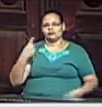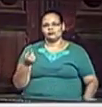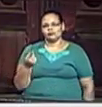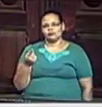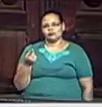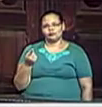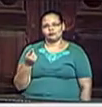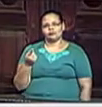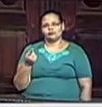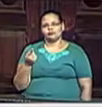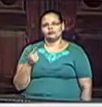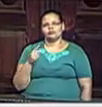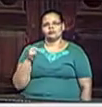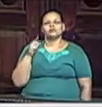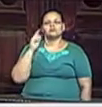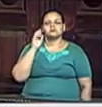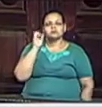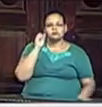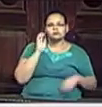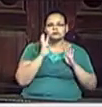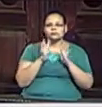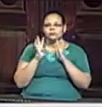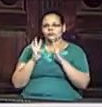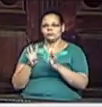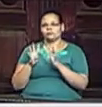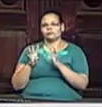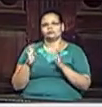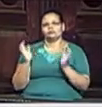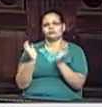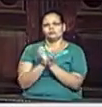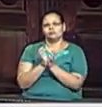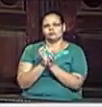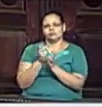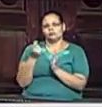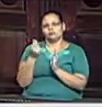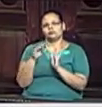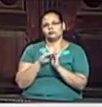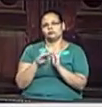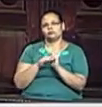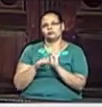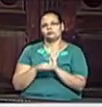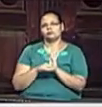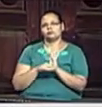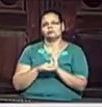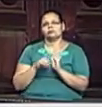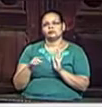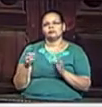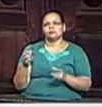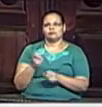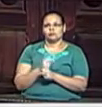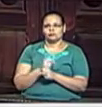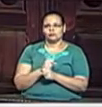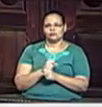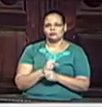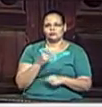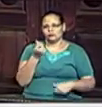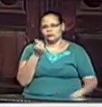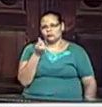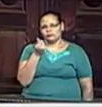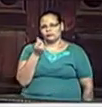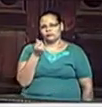Depois de ouvir a Comissão de Orçamento. Então, as contas de